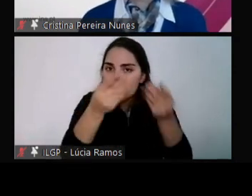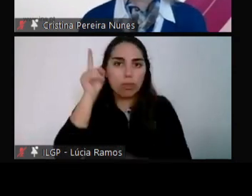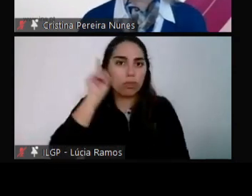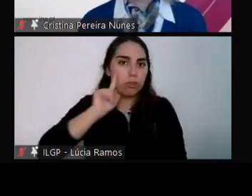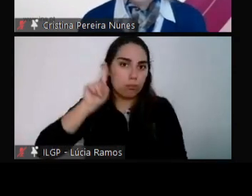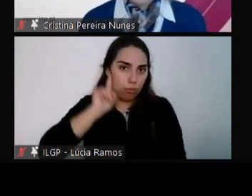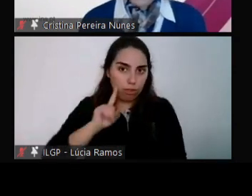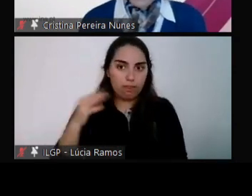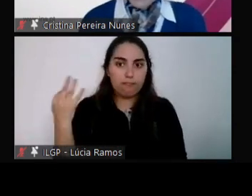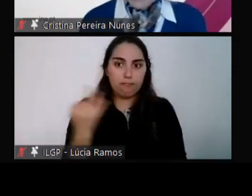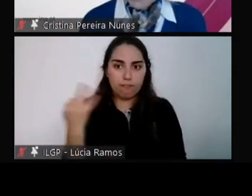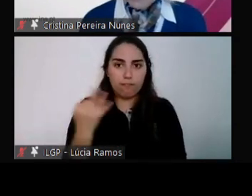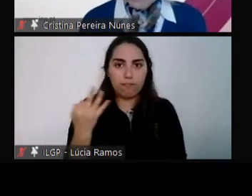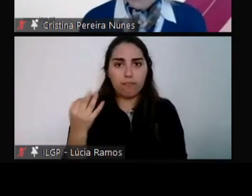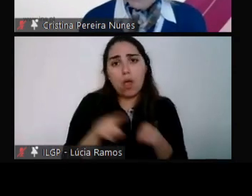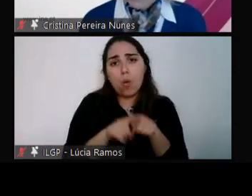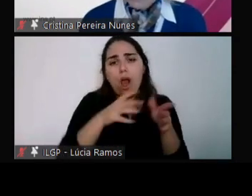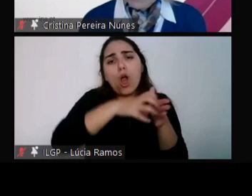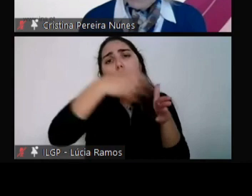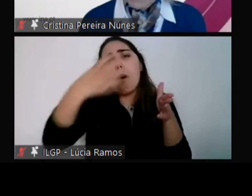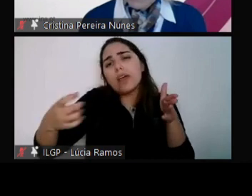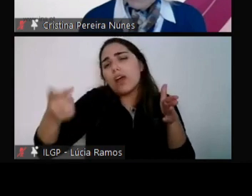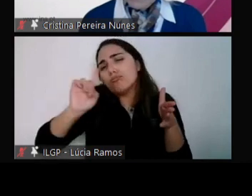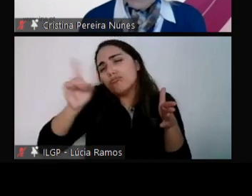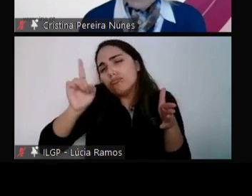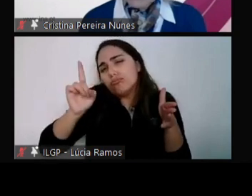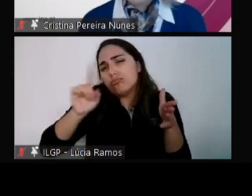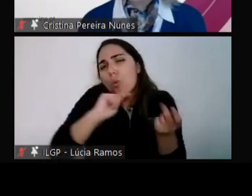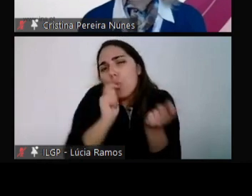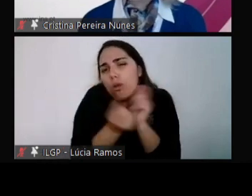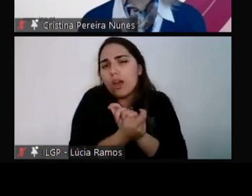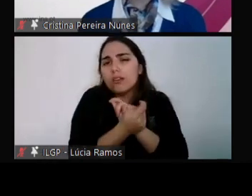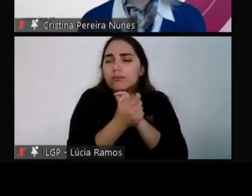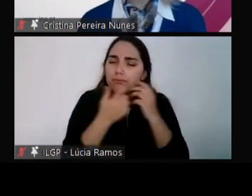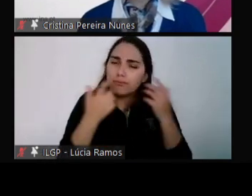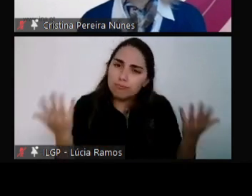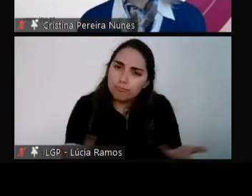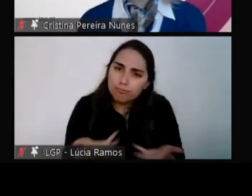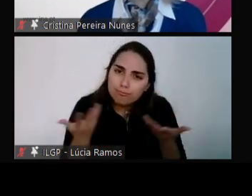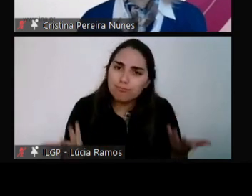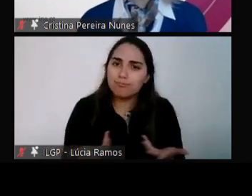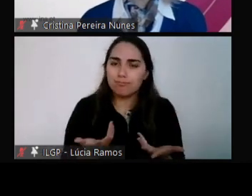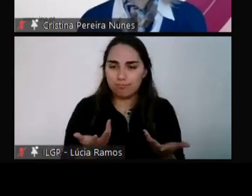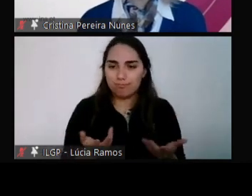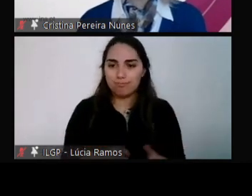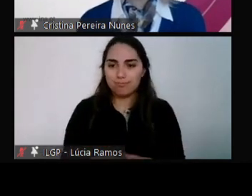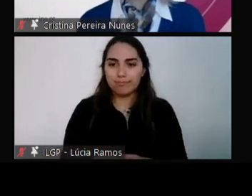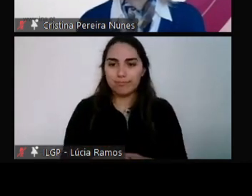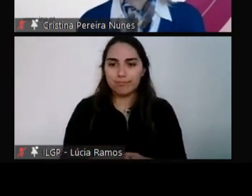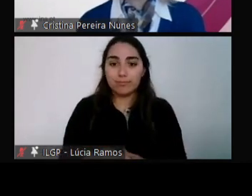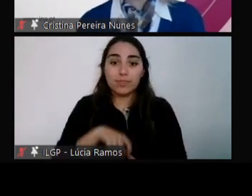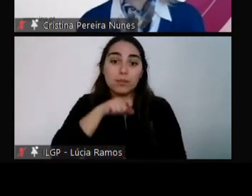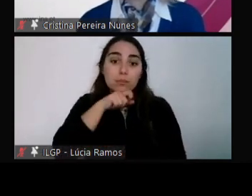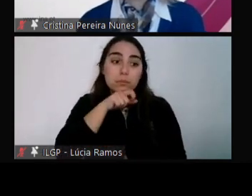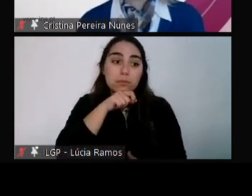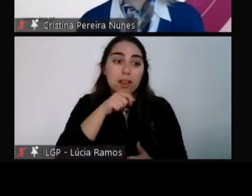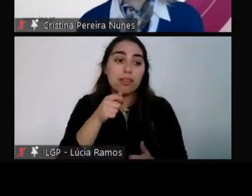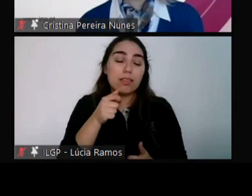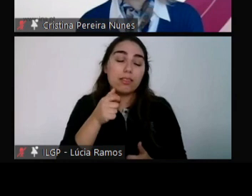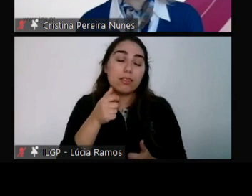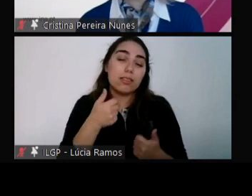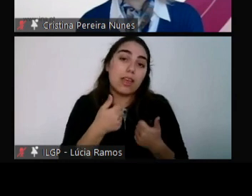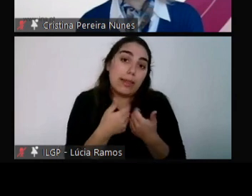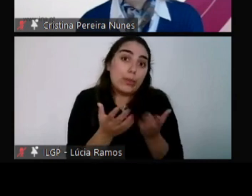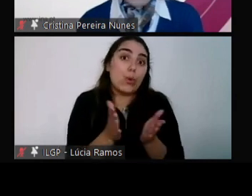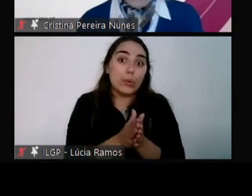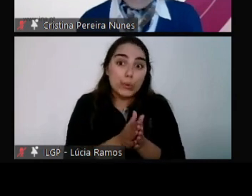Portanto, descomplicou-se aqui, deu autonomia, é barato, deu autonomia, descomplicou-se e deu a possibilidade de todos nós podermos fazer um pouco de data science